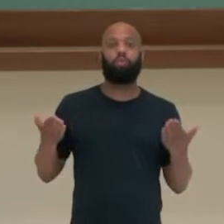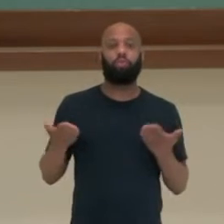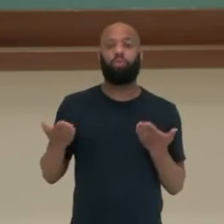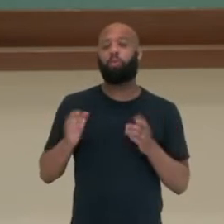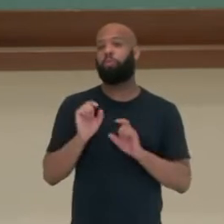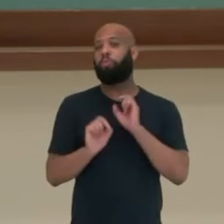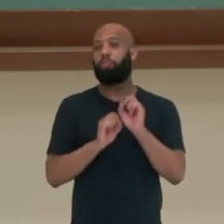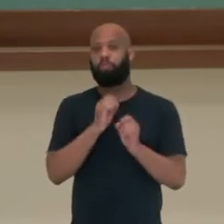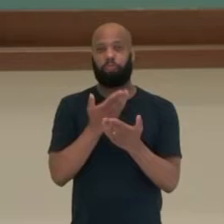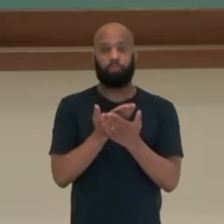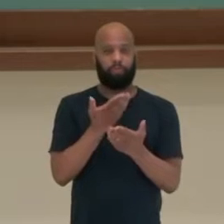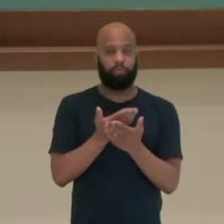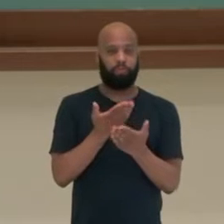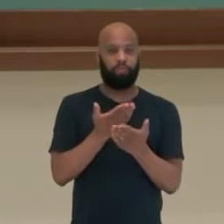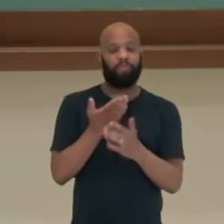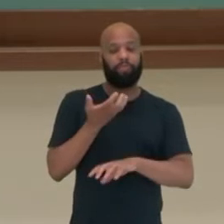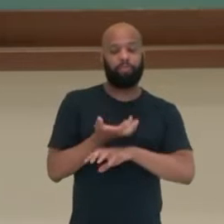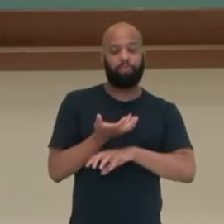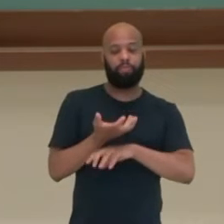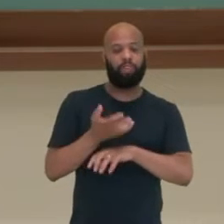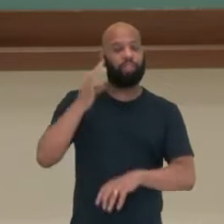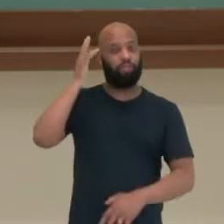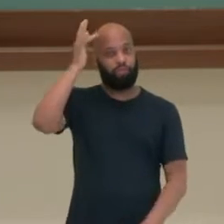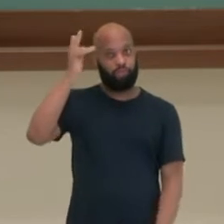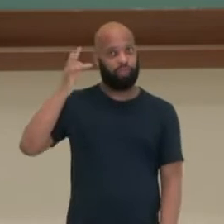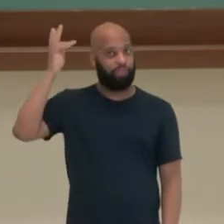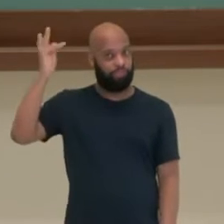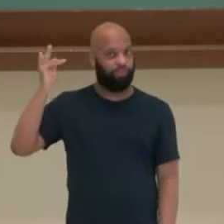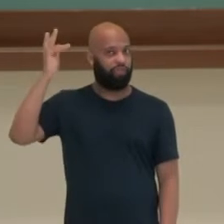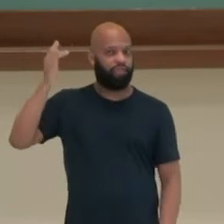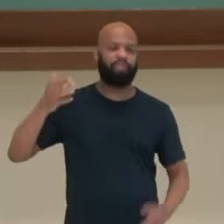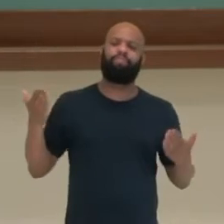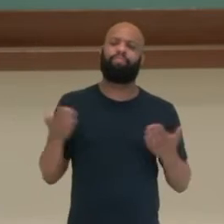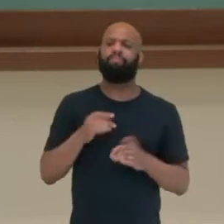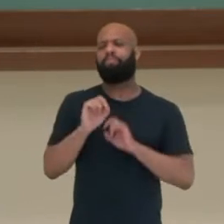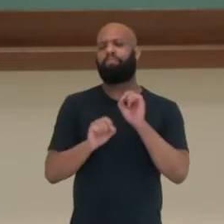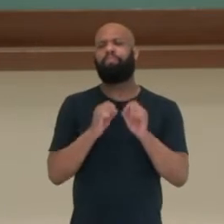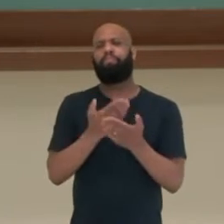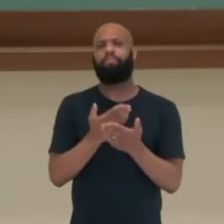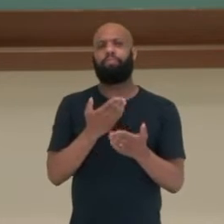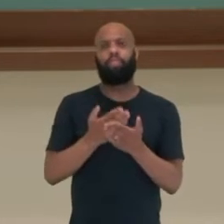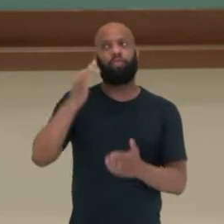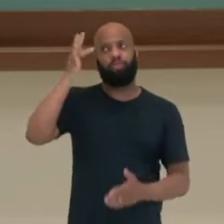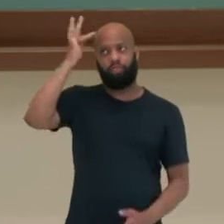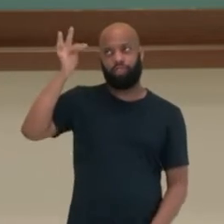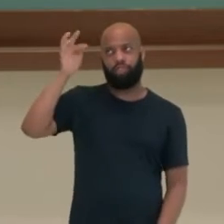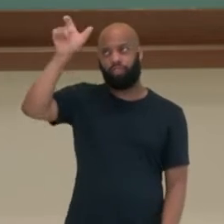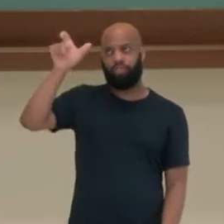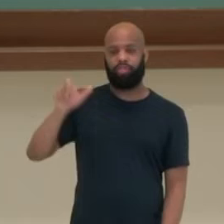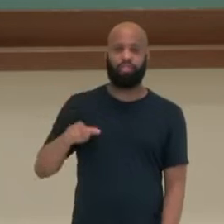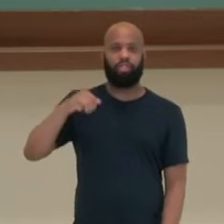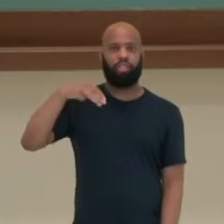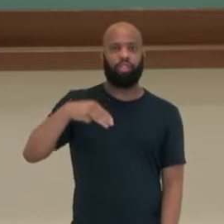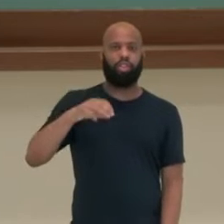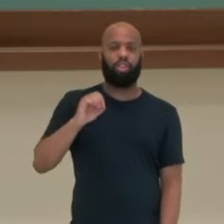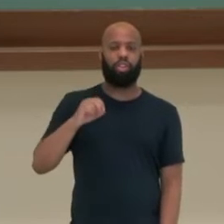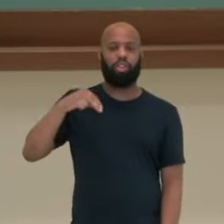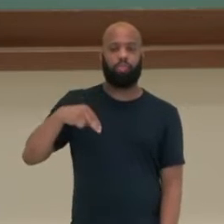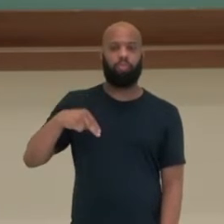é mais uma aula de filosofia. E hoje vamos conhecer o filósofo